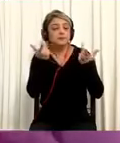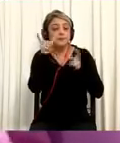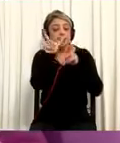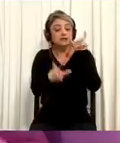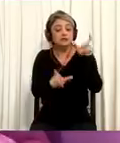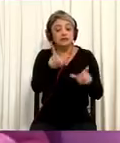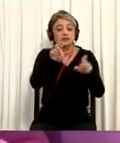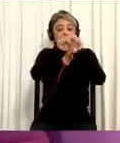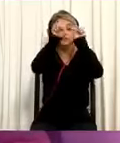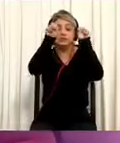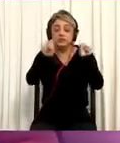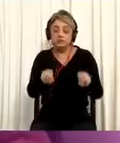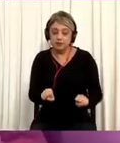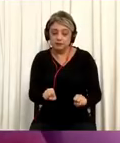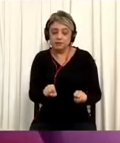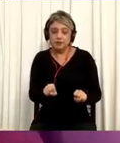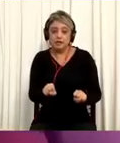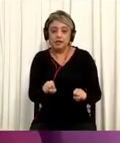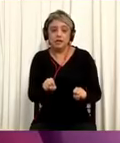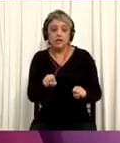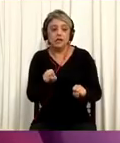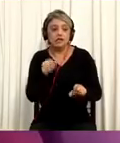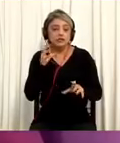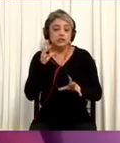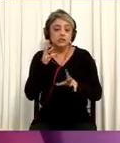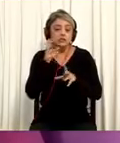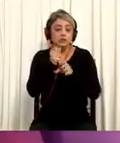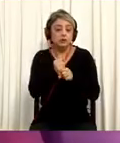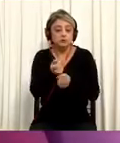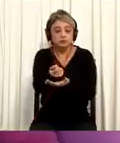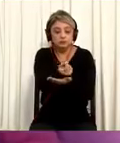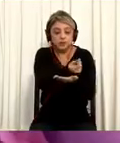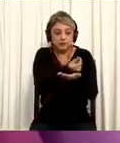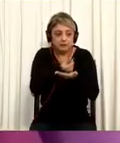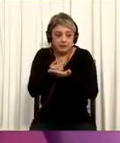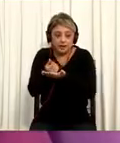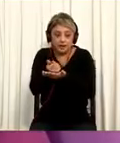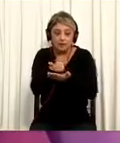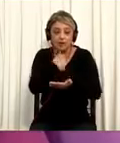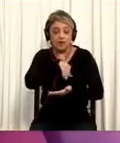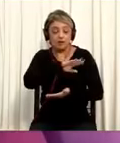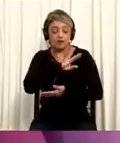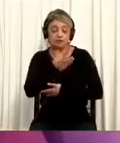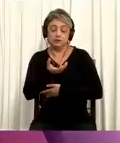de sistema, né, de acúmulo do capital. E aí nós